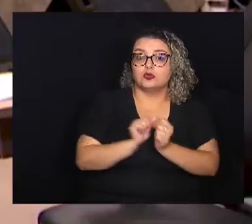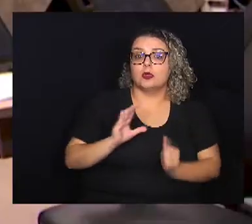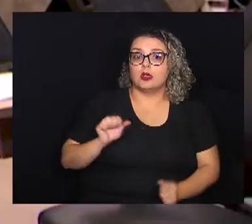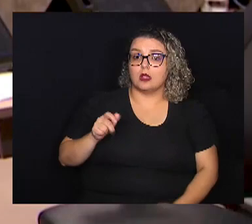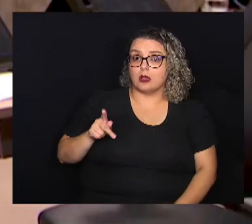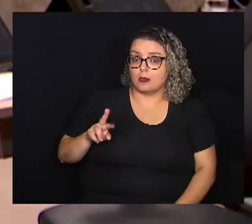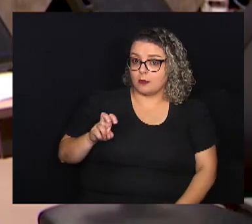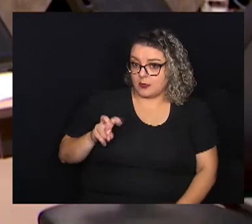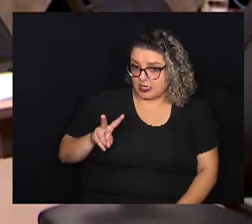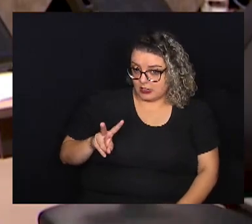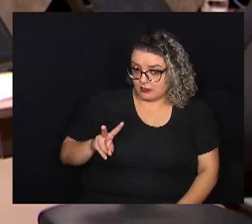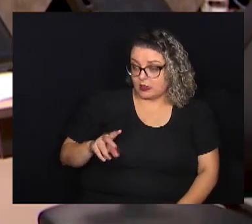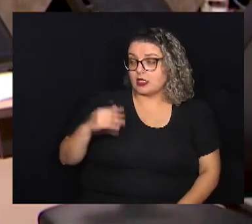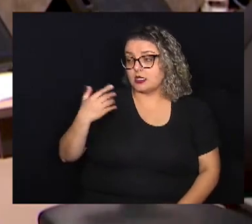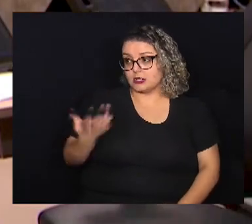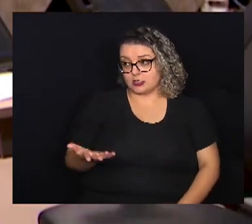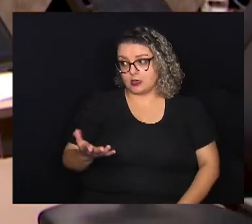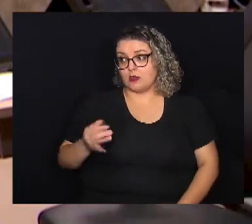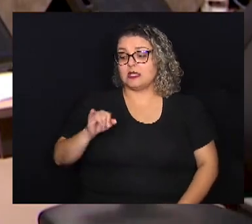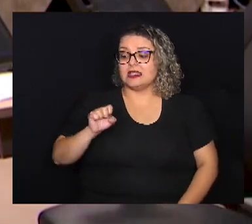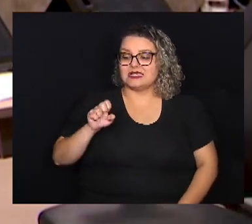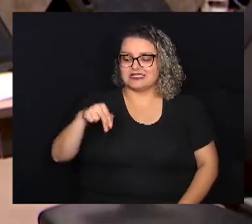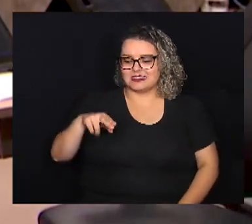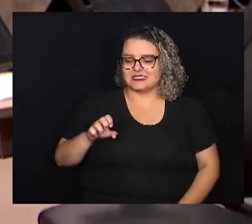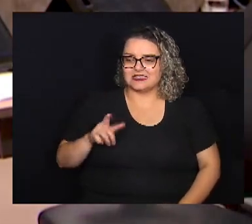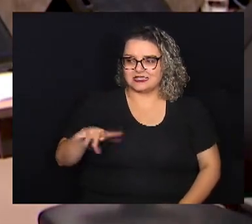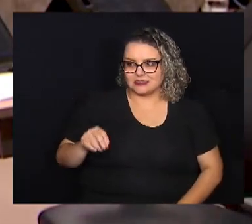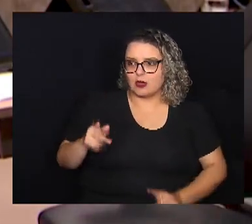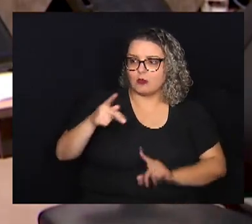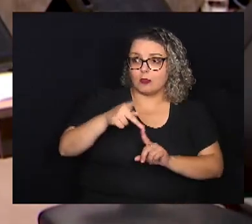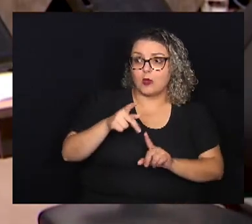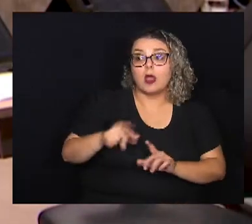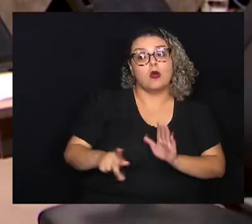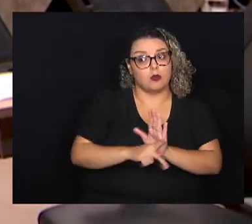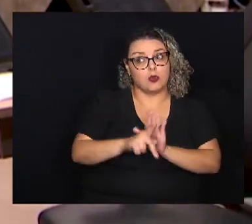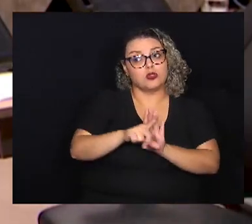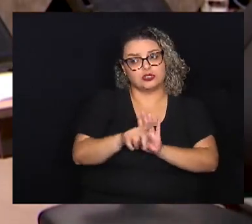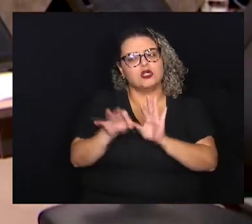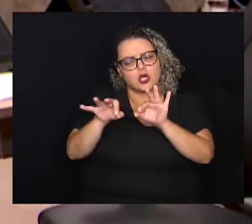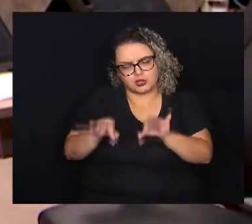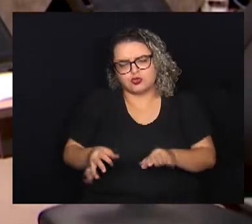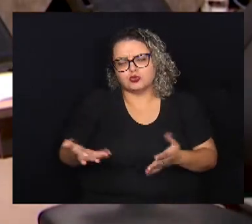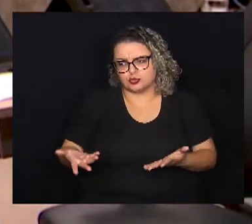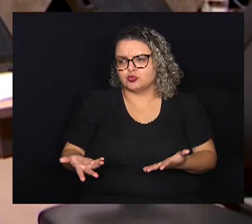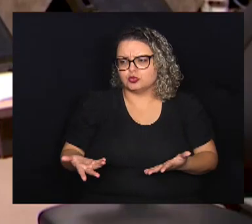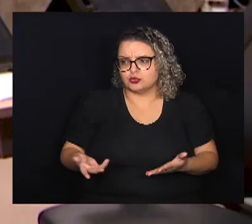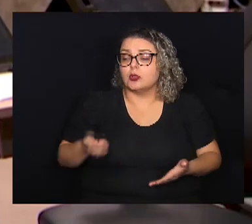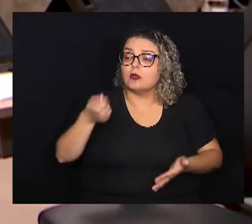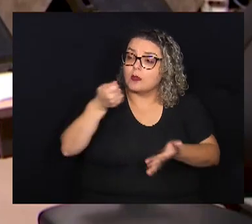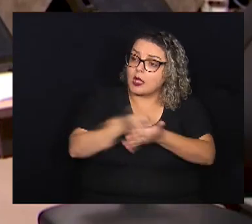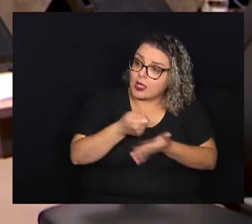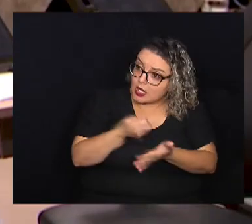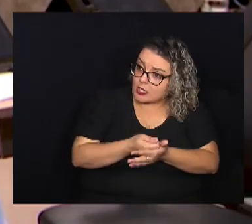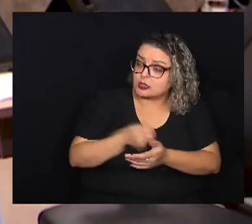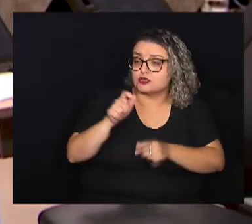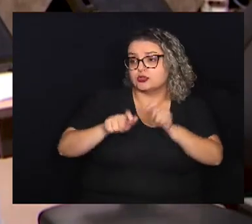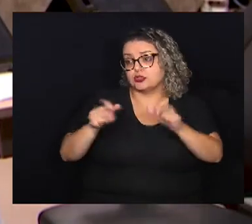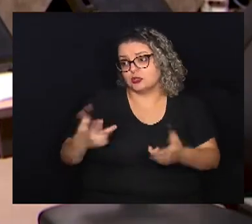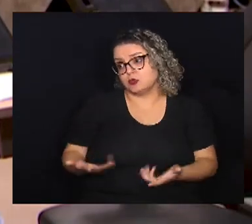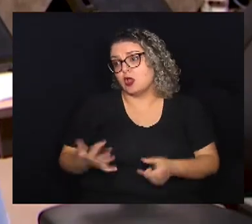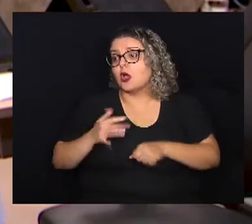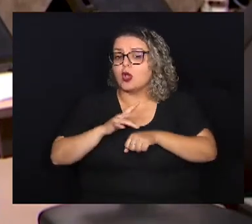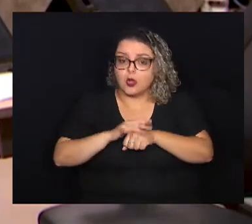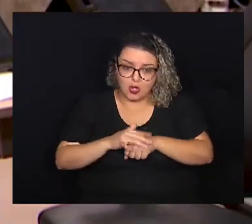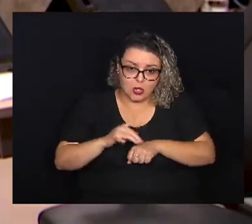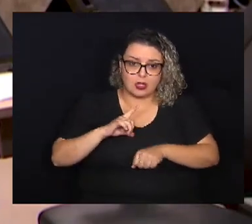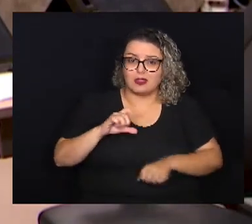então essa isenção previdenciária é um projeto de lei muito justo que vai ali garantir que as pessoas que estão doentes que